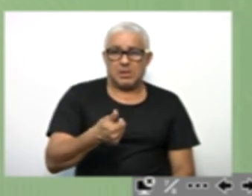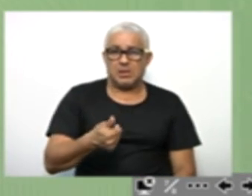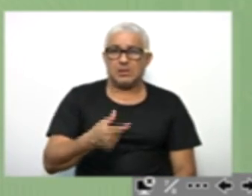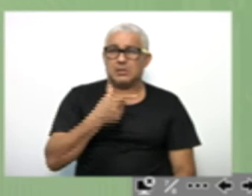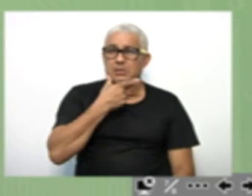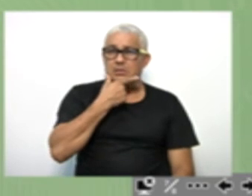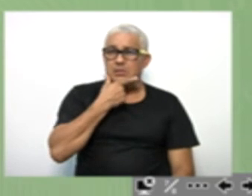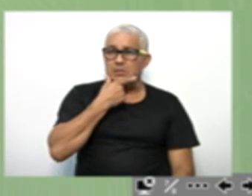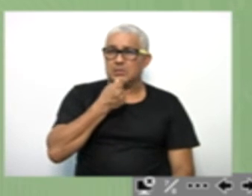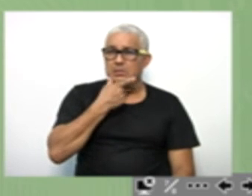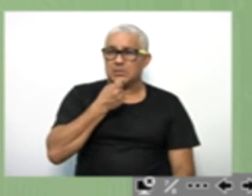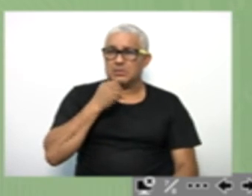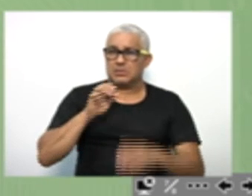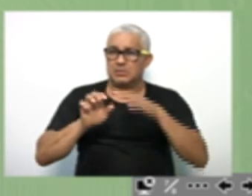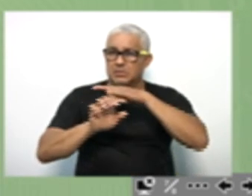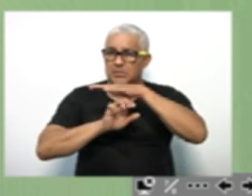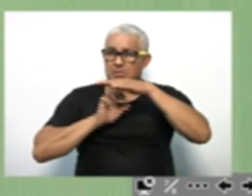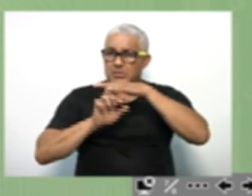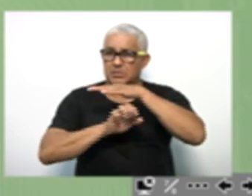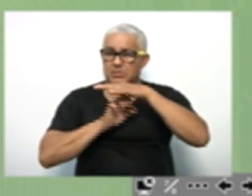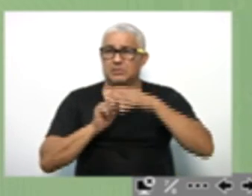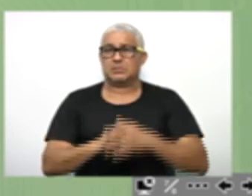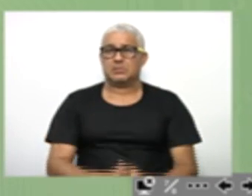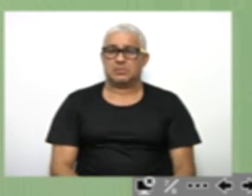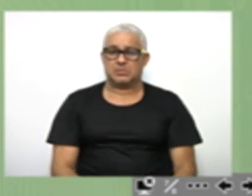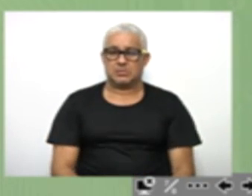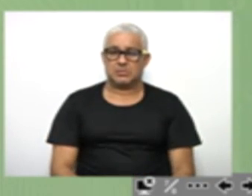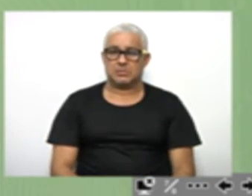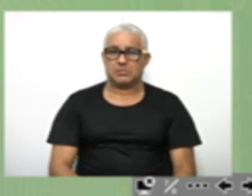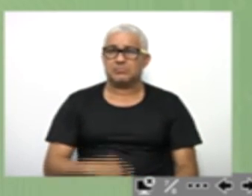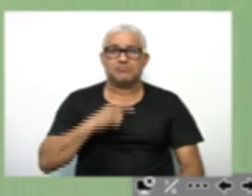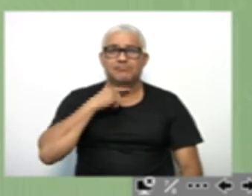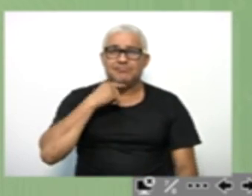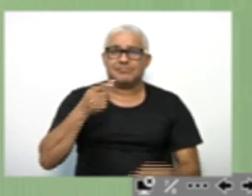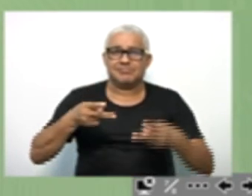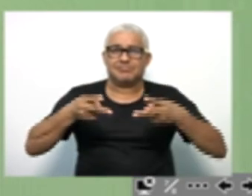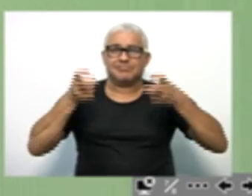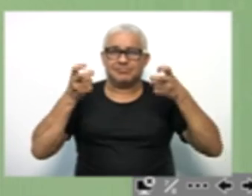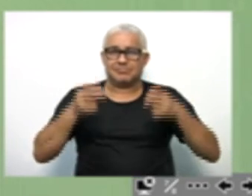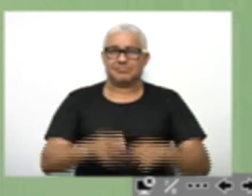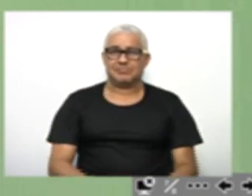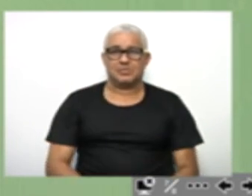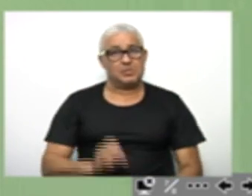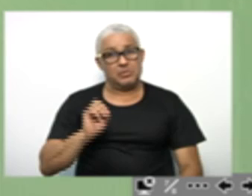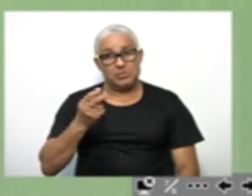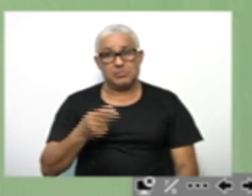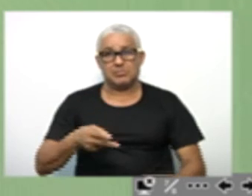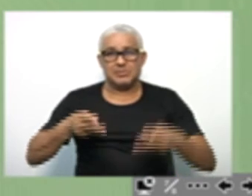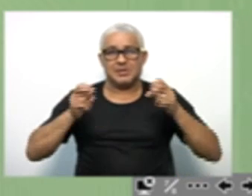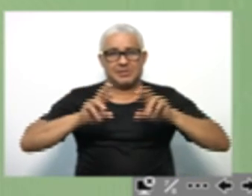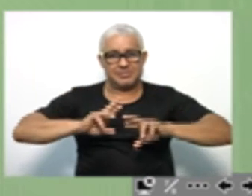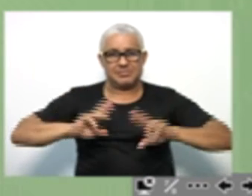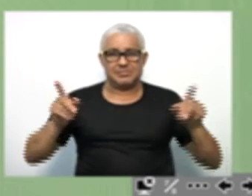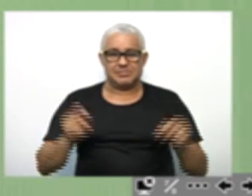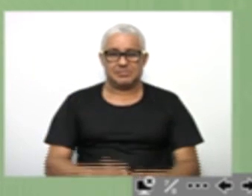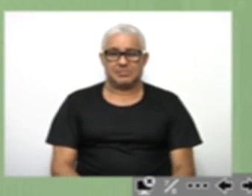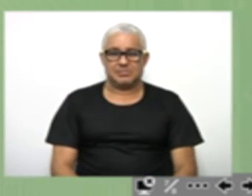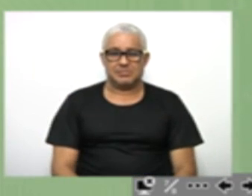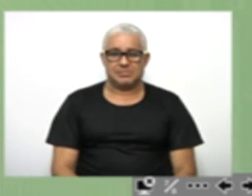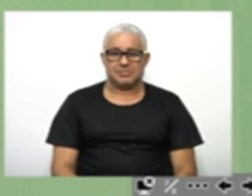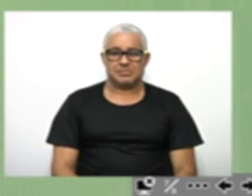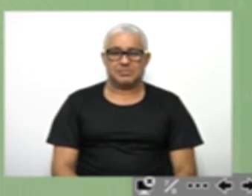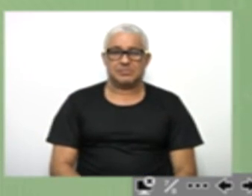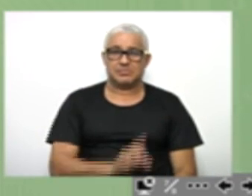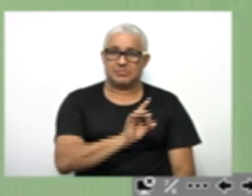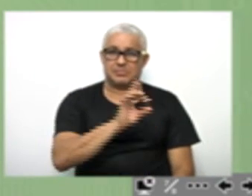para possibilidades que eles dificilmente perceberiam de outra forma. O grande valor do cenário é fazer